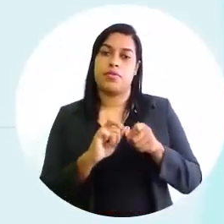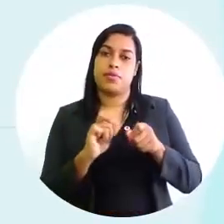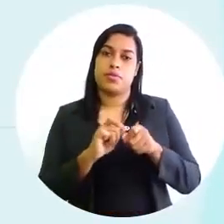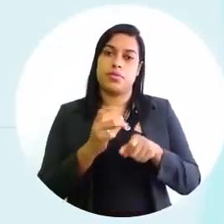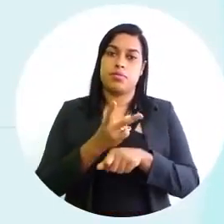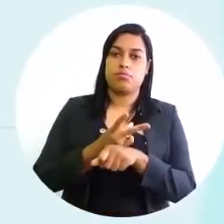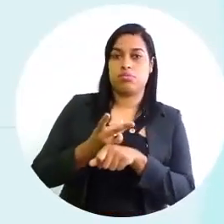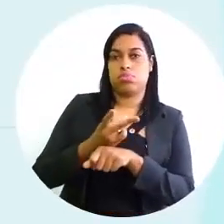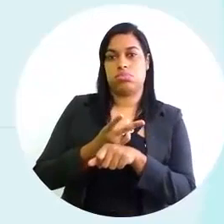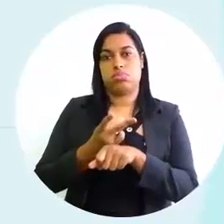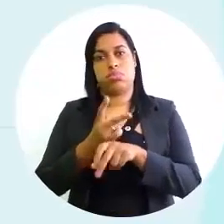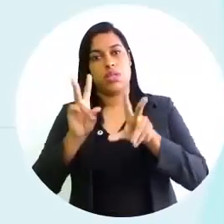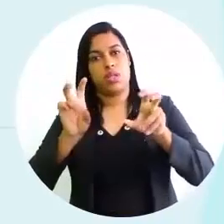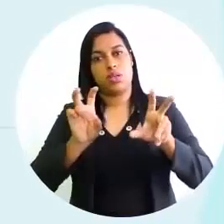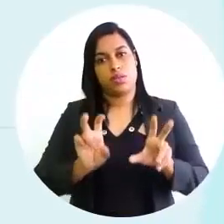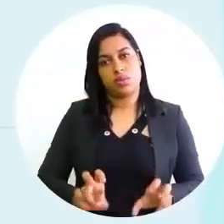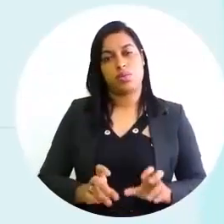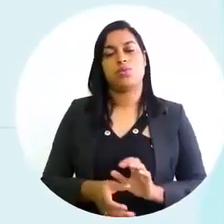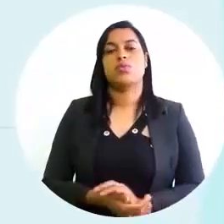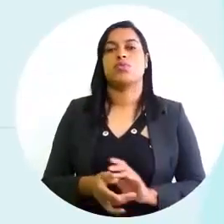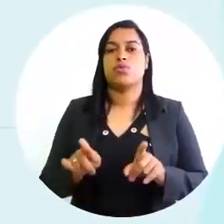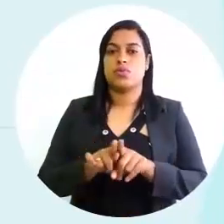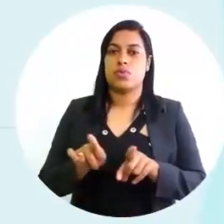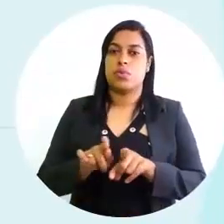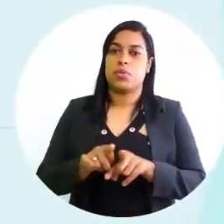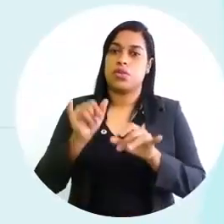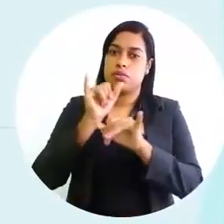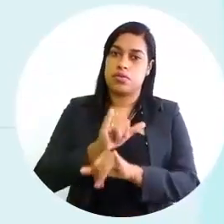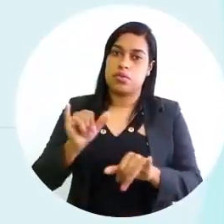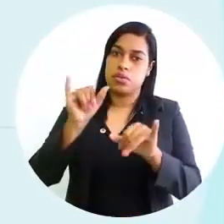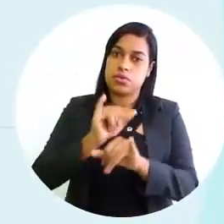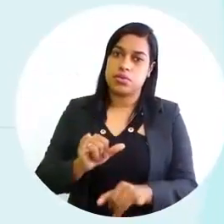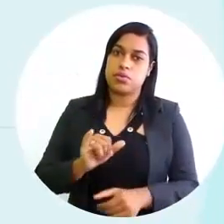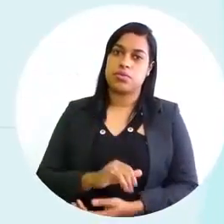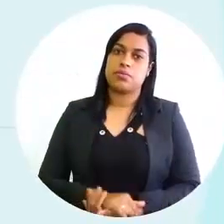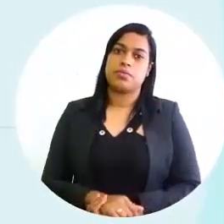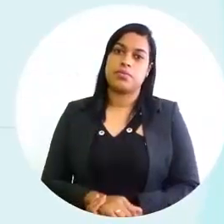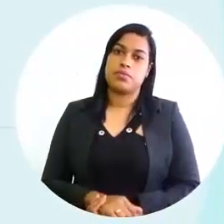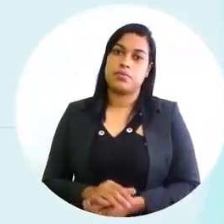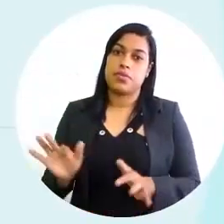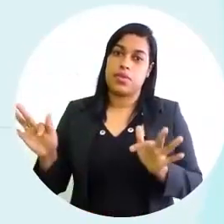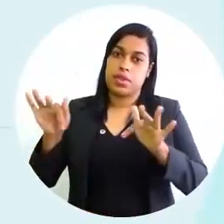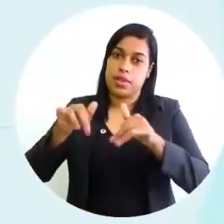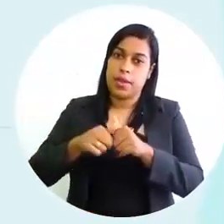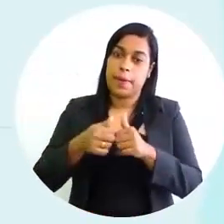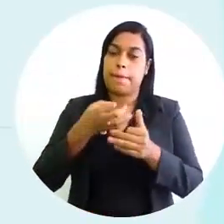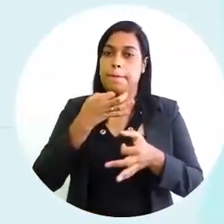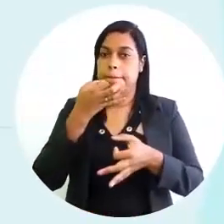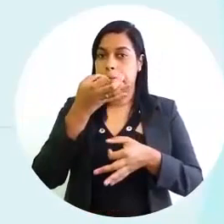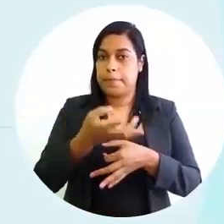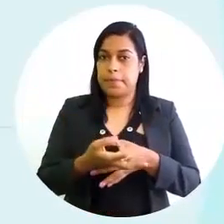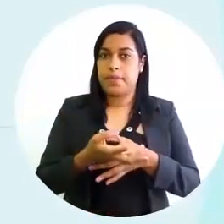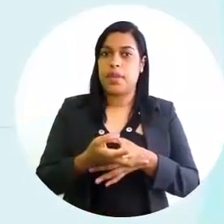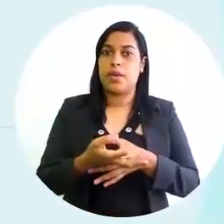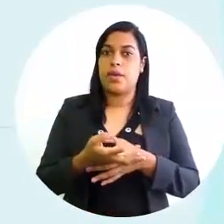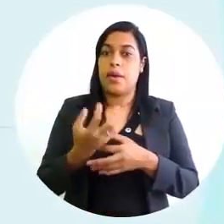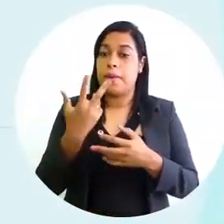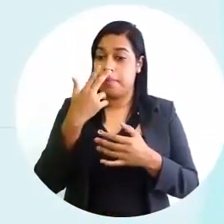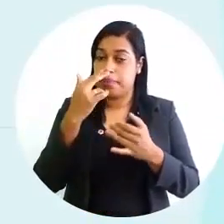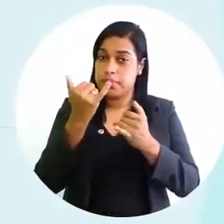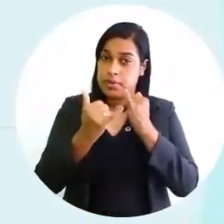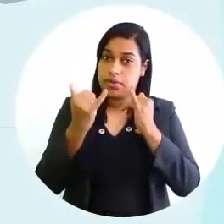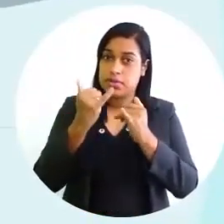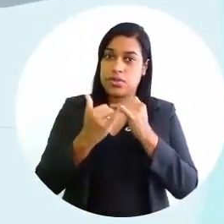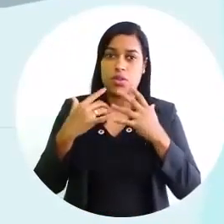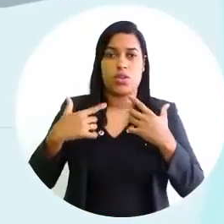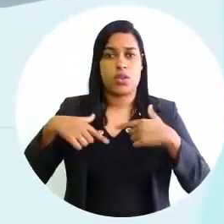essa busca, quais são os assuntos que estão ali contidos naquela base de dados. E para finalizar, vai uma dica, tá? A semelhança entre todas